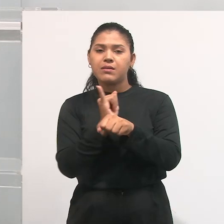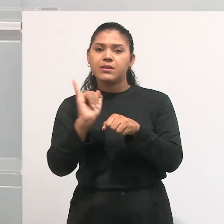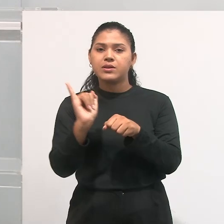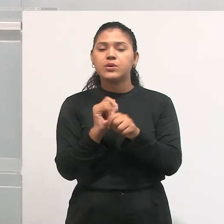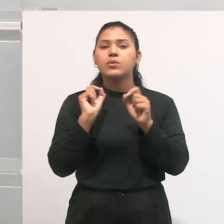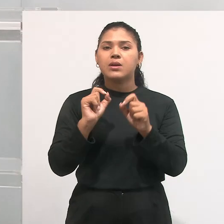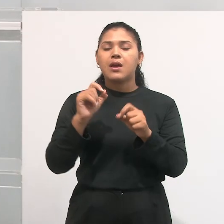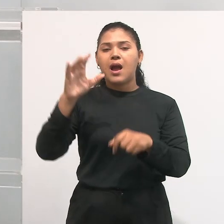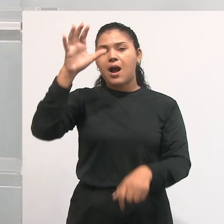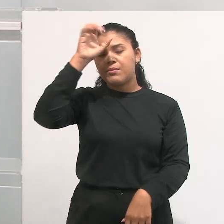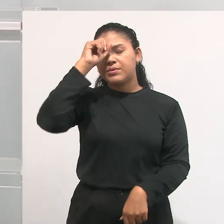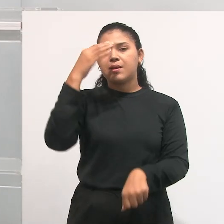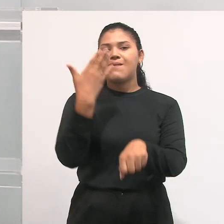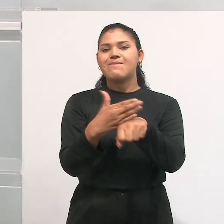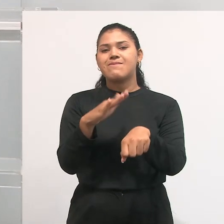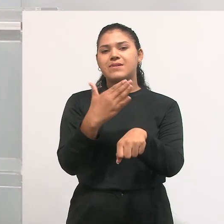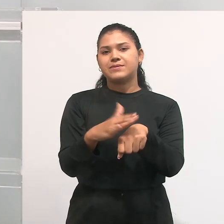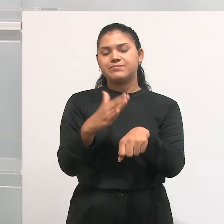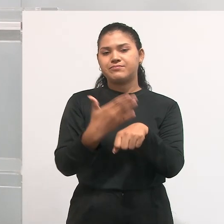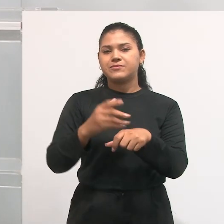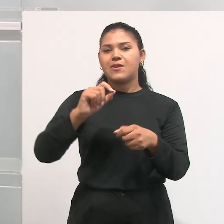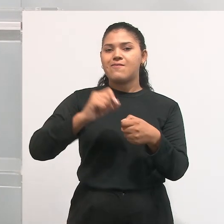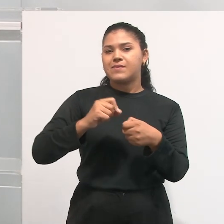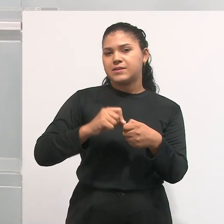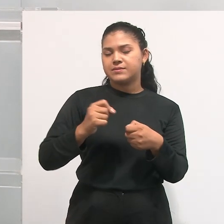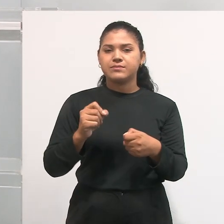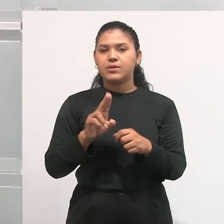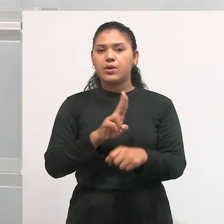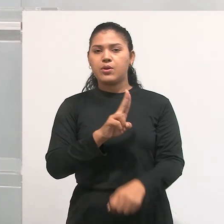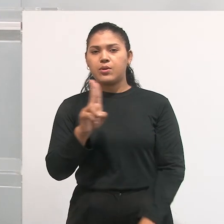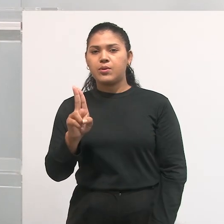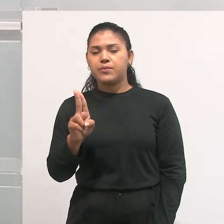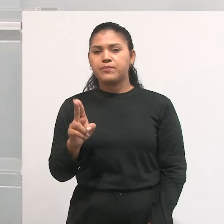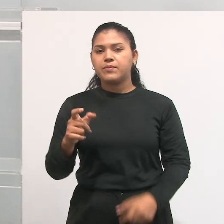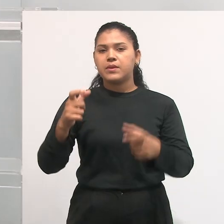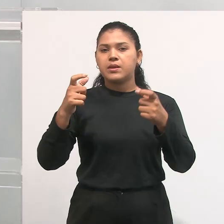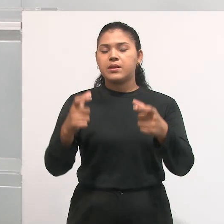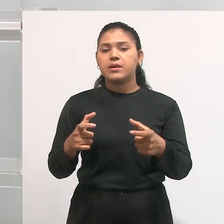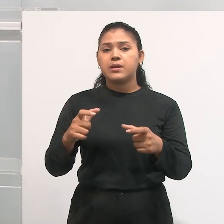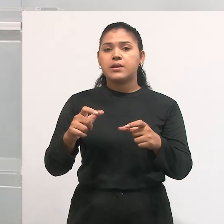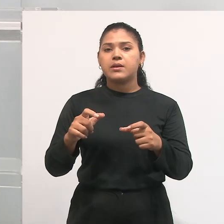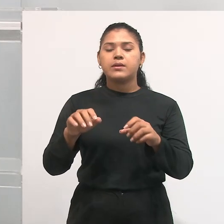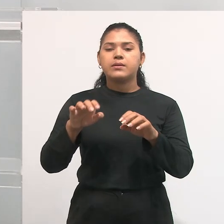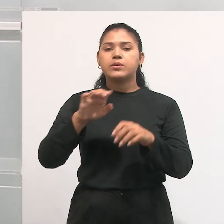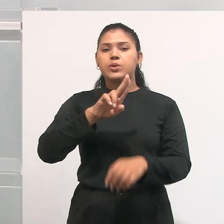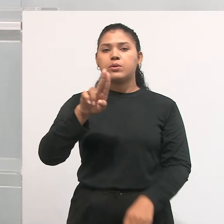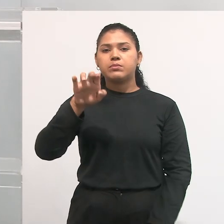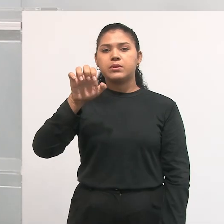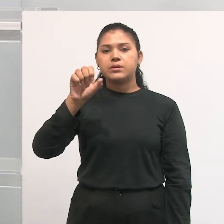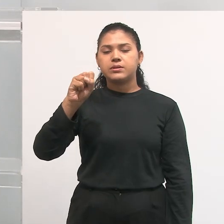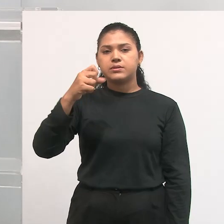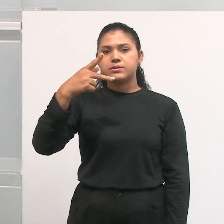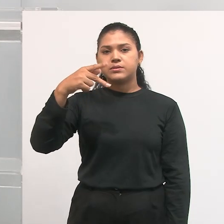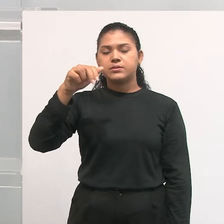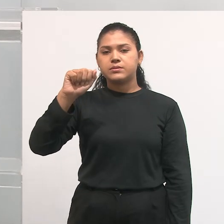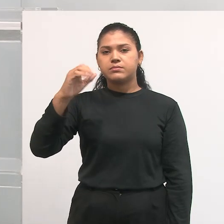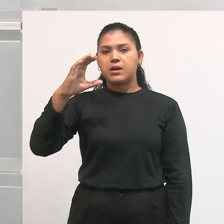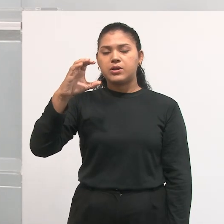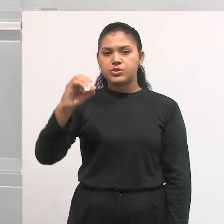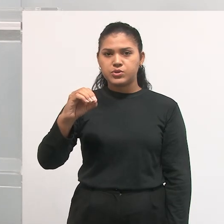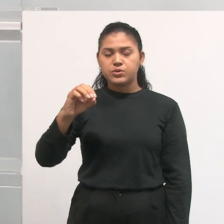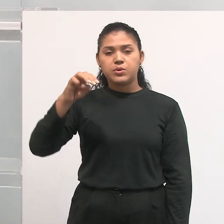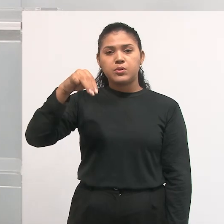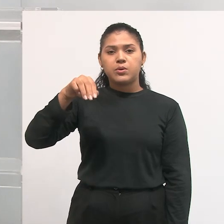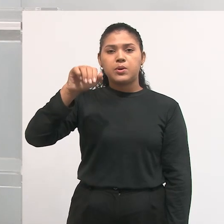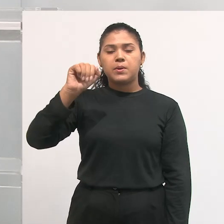no laboratório, que a gente chama hoje, porque é um nome bonitinho, né, espaço maker, né, onde você está fazendo, onde você está manipulando as